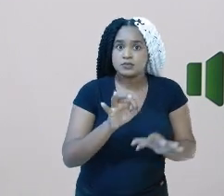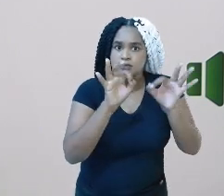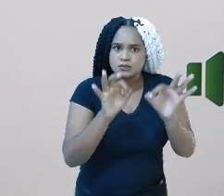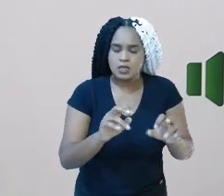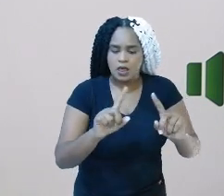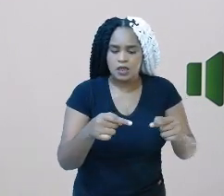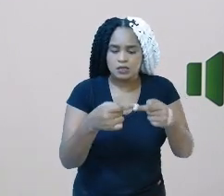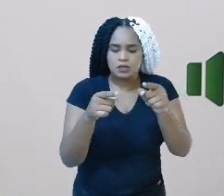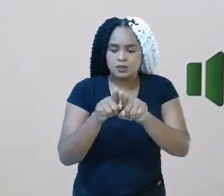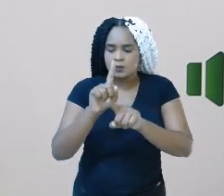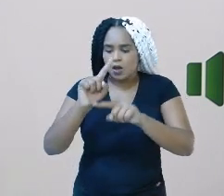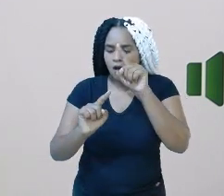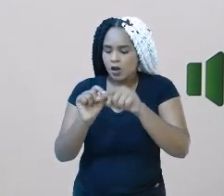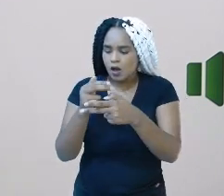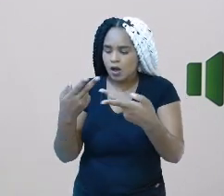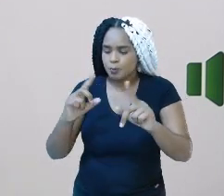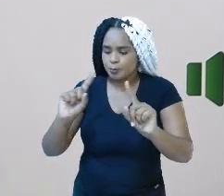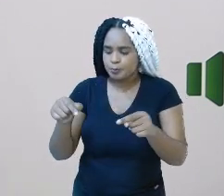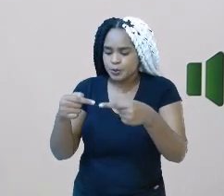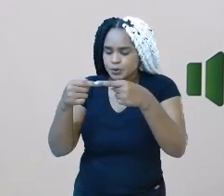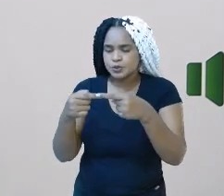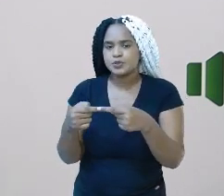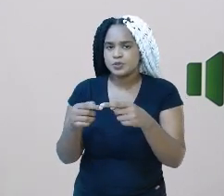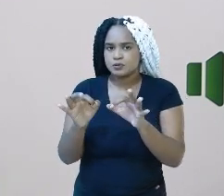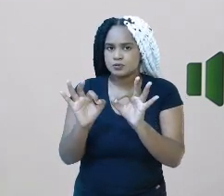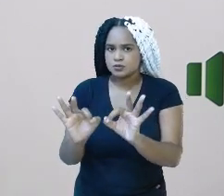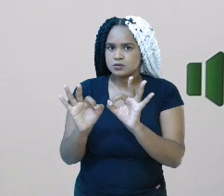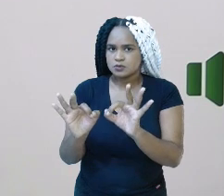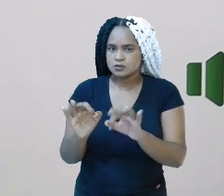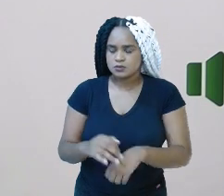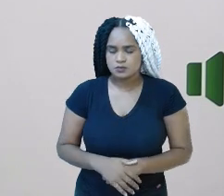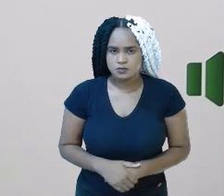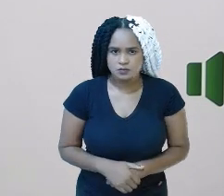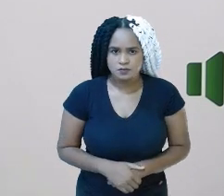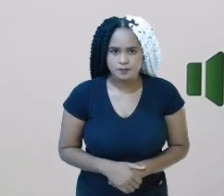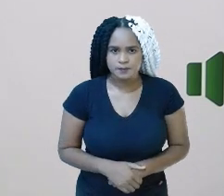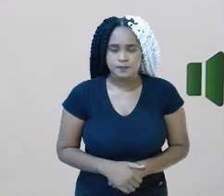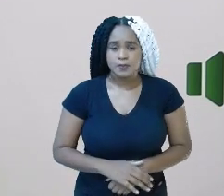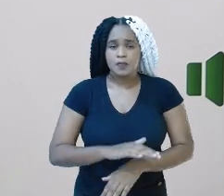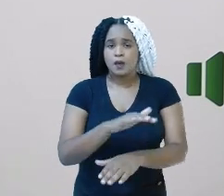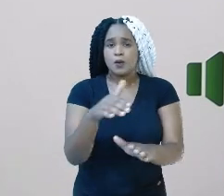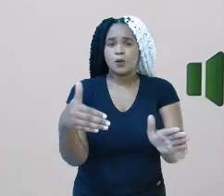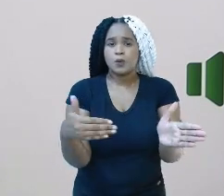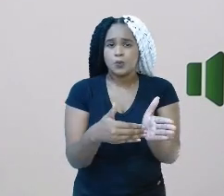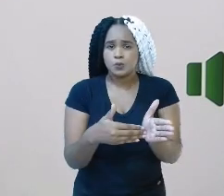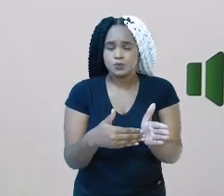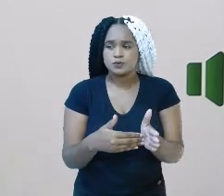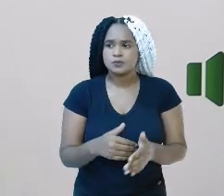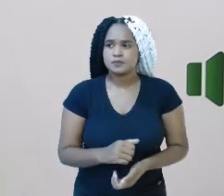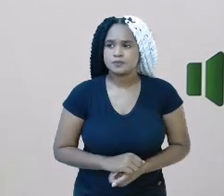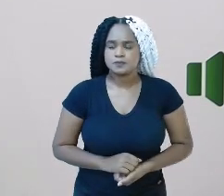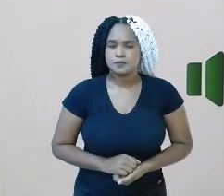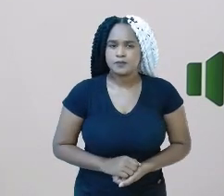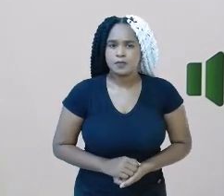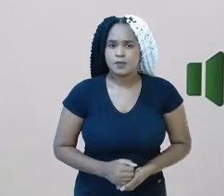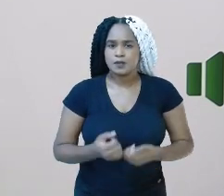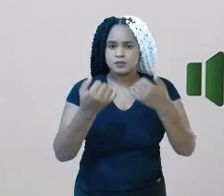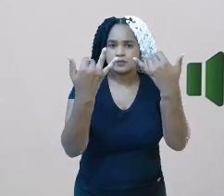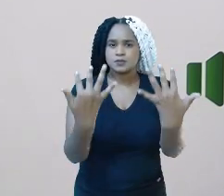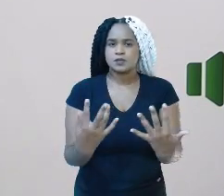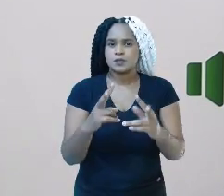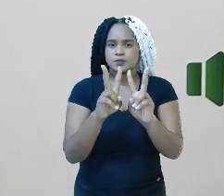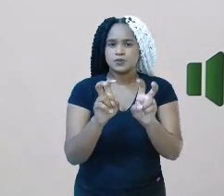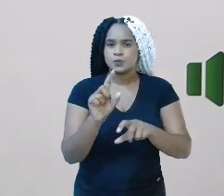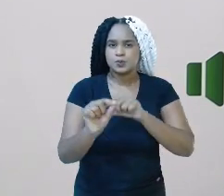e também preciso utilizar o meu instrumento adequado. E por último, a gente vai falar um pouco